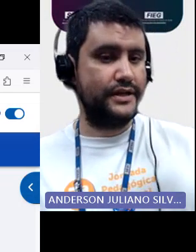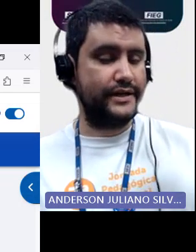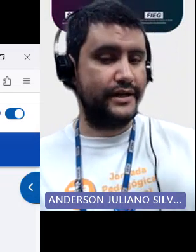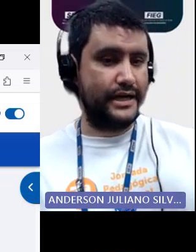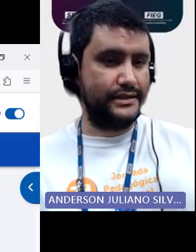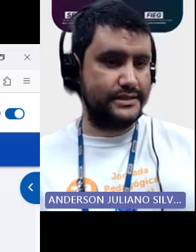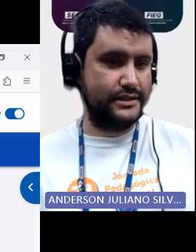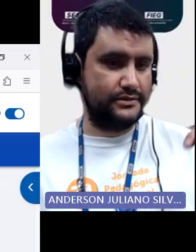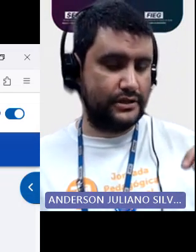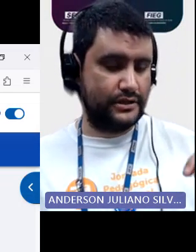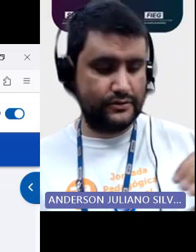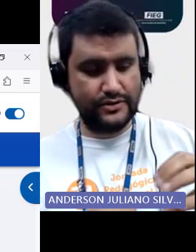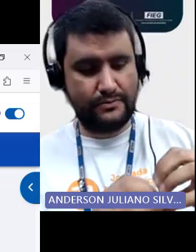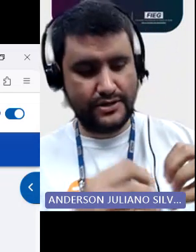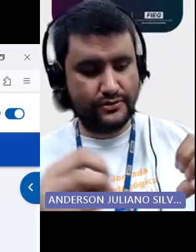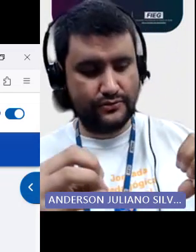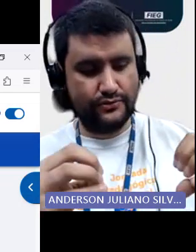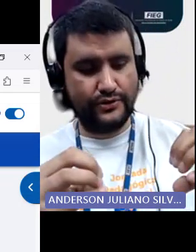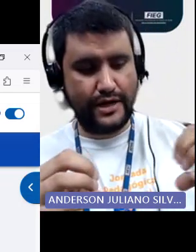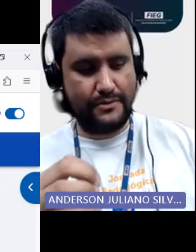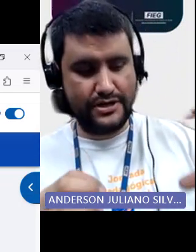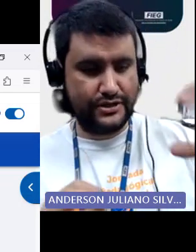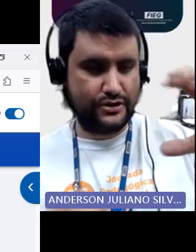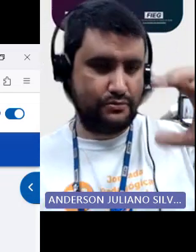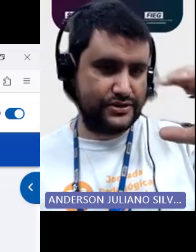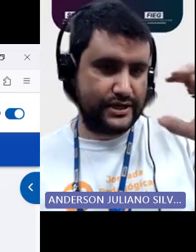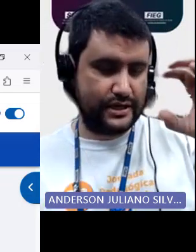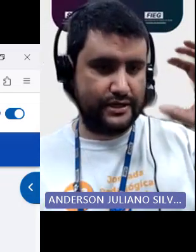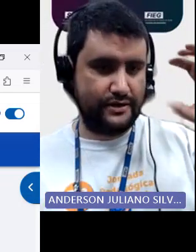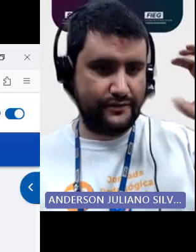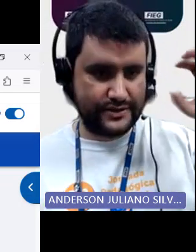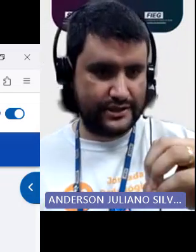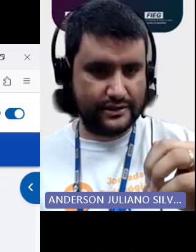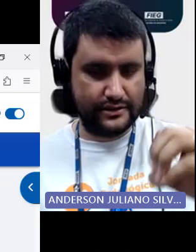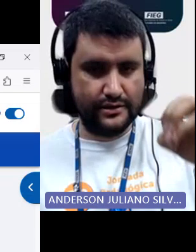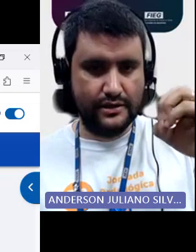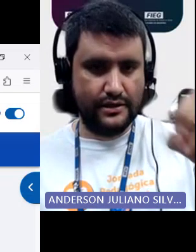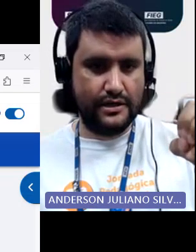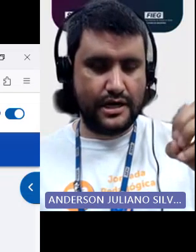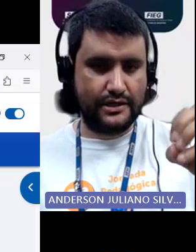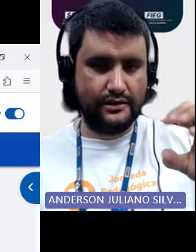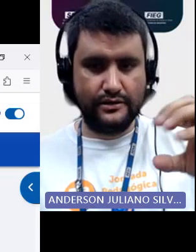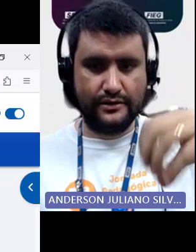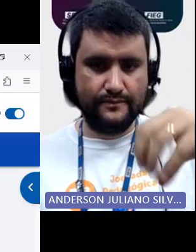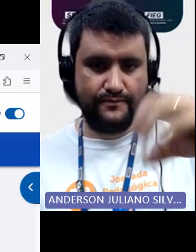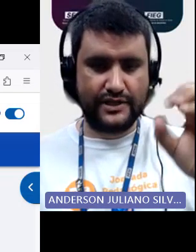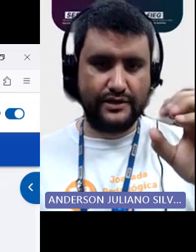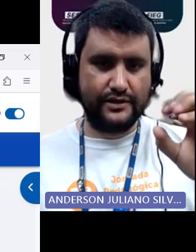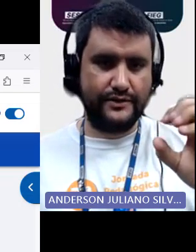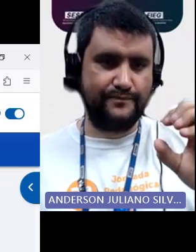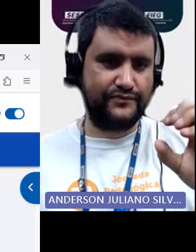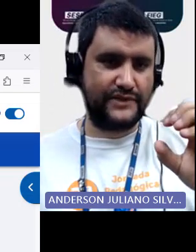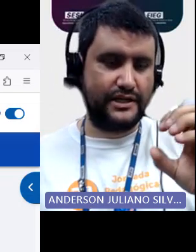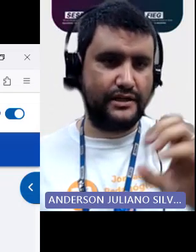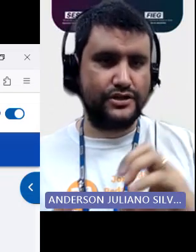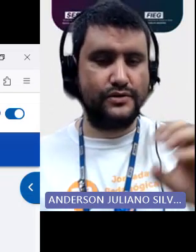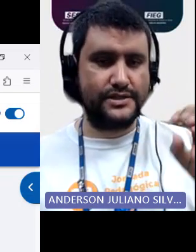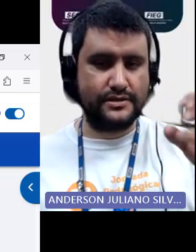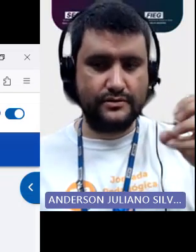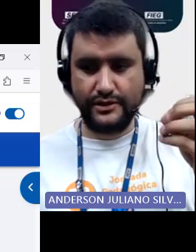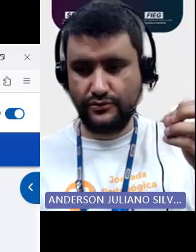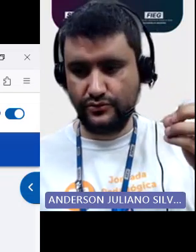de encadernadas, né? Então, ela tem um espaço na margem que eu posso encadernar, fazer aquele, é,